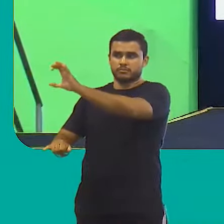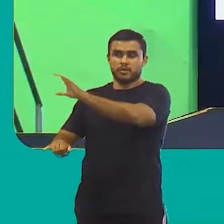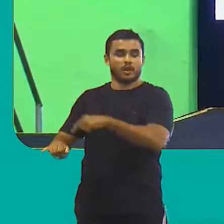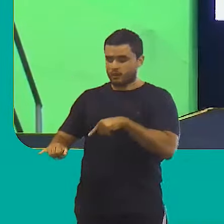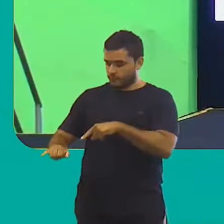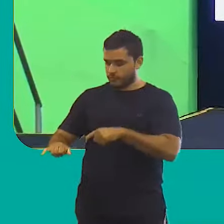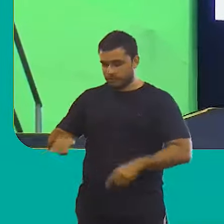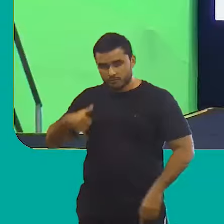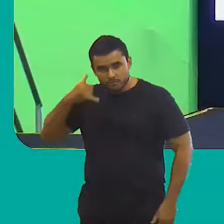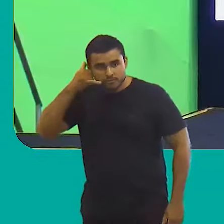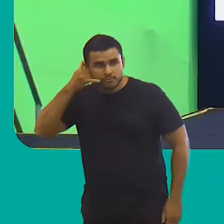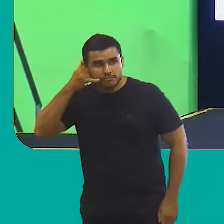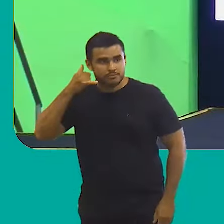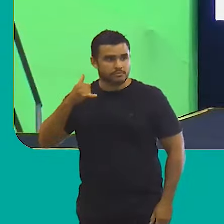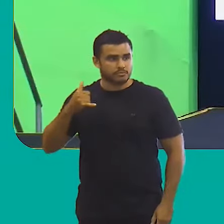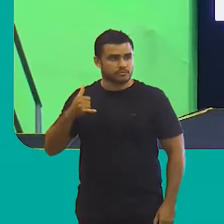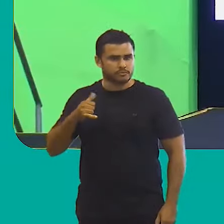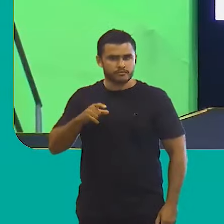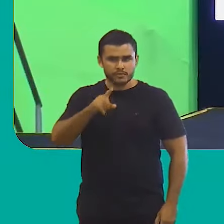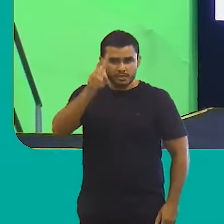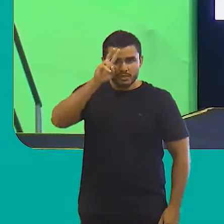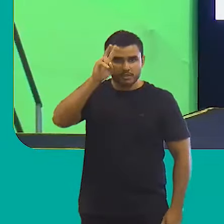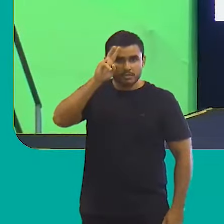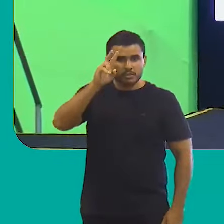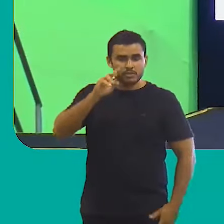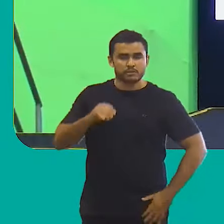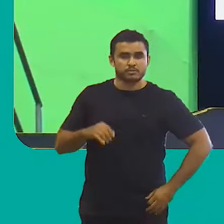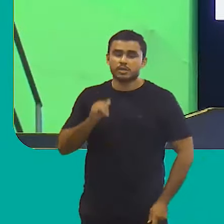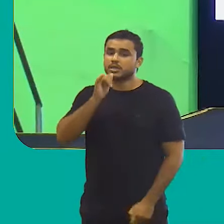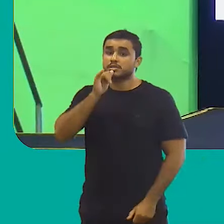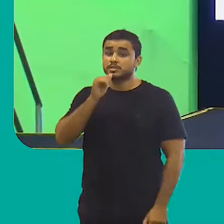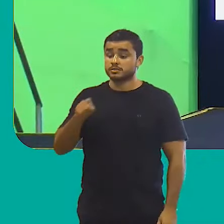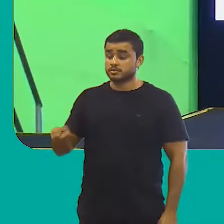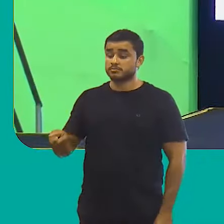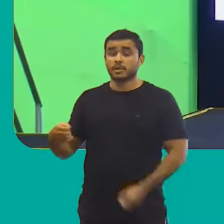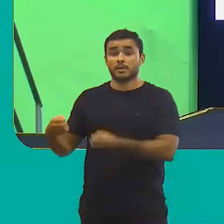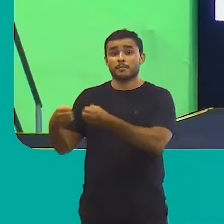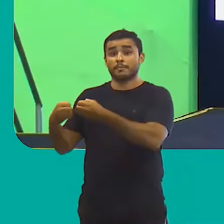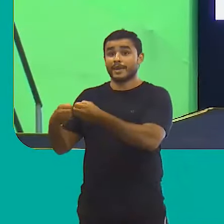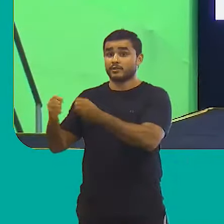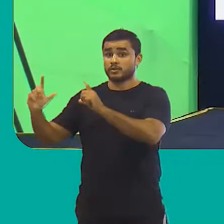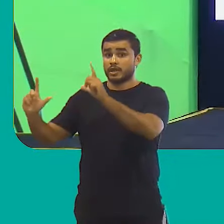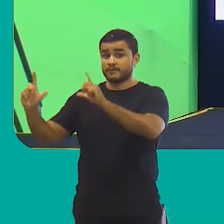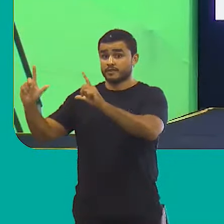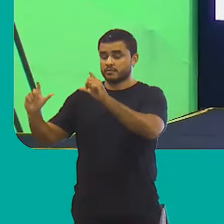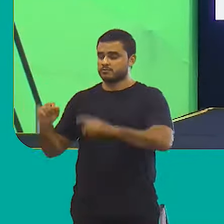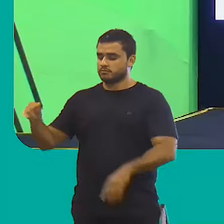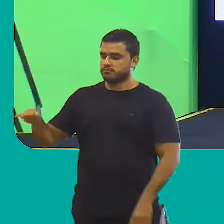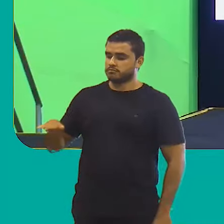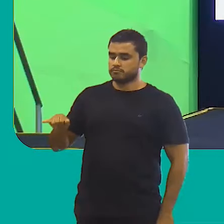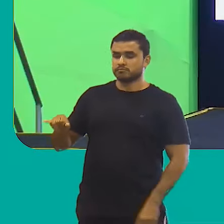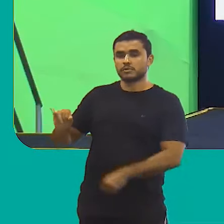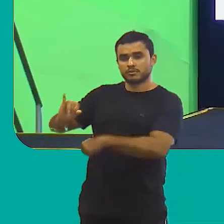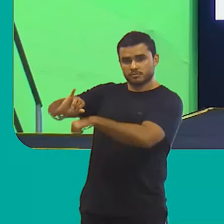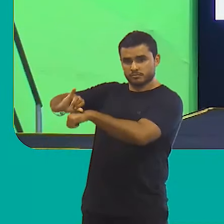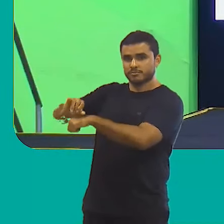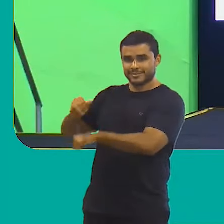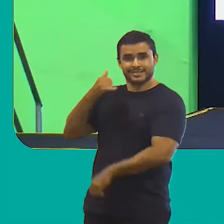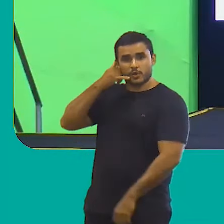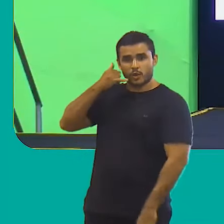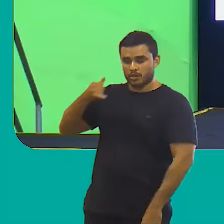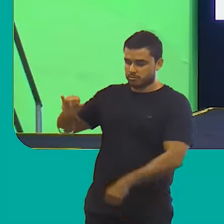alguém? Ninguém viveu isso, não? Tipo assim, do nada, o celular estava ali perto da TV, de repente, a TV começava a fazer uns barulhos